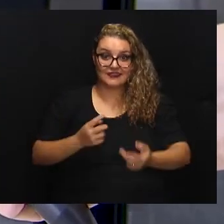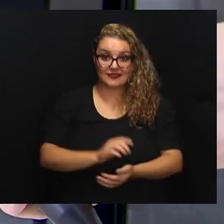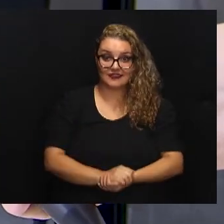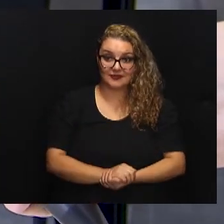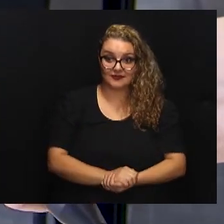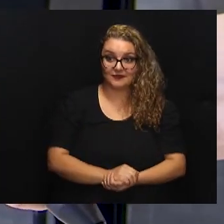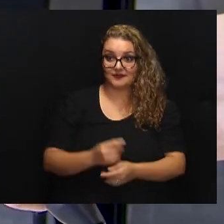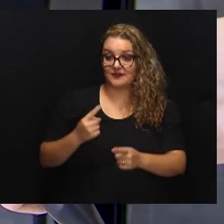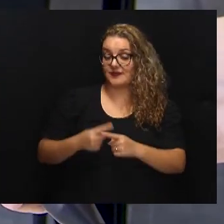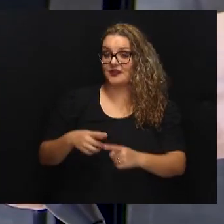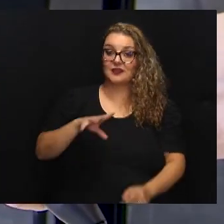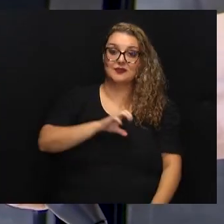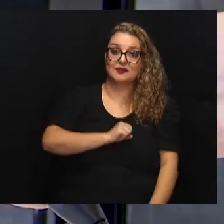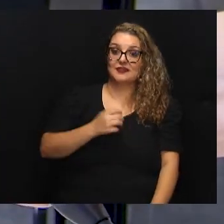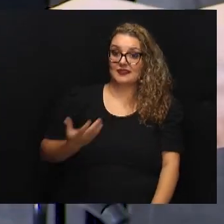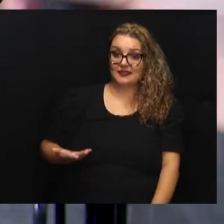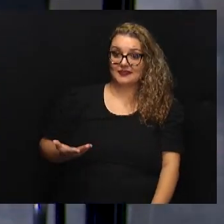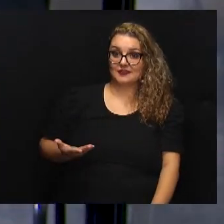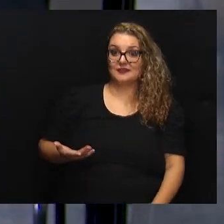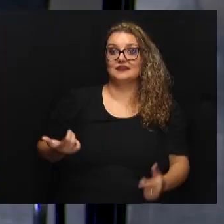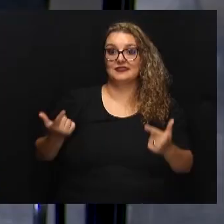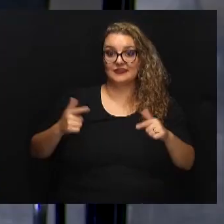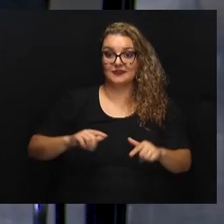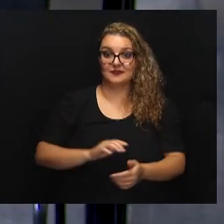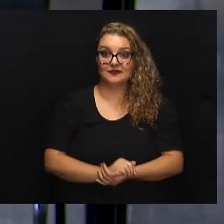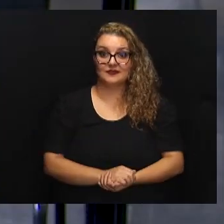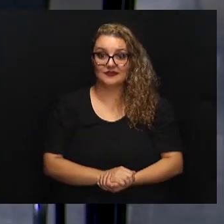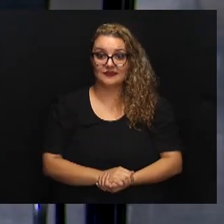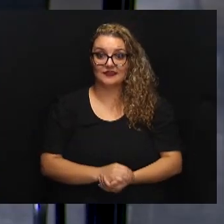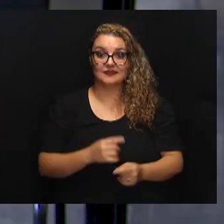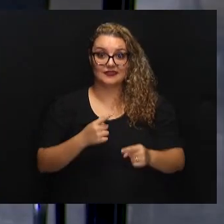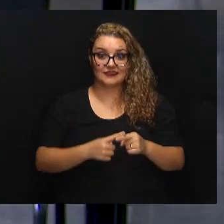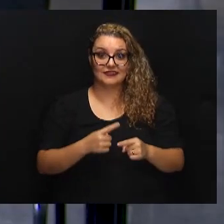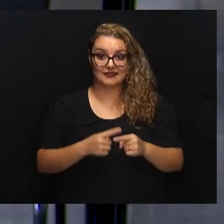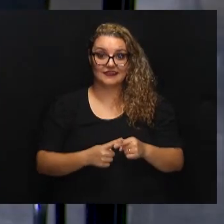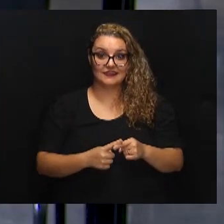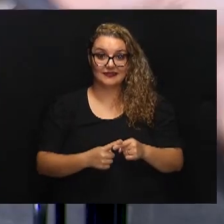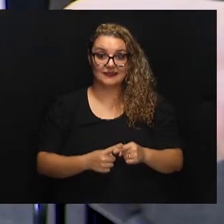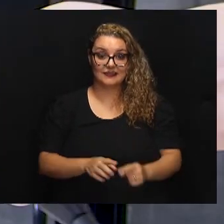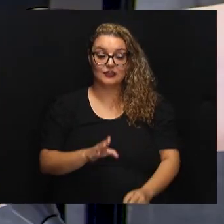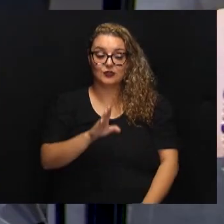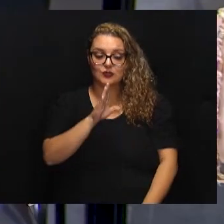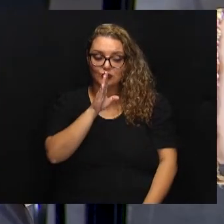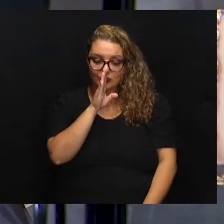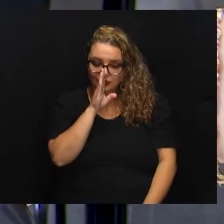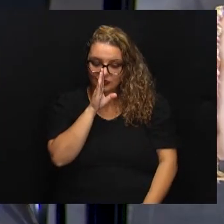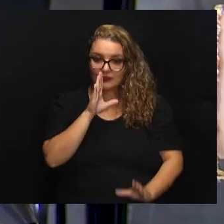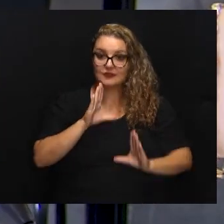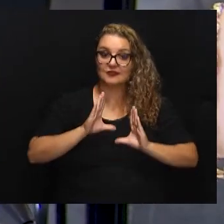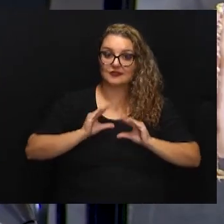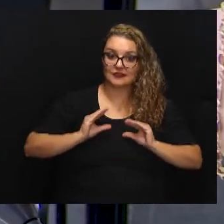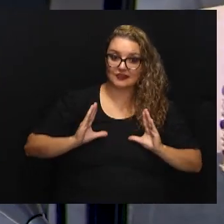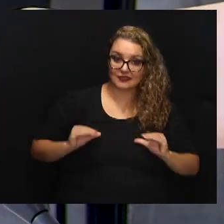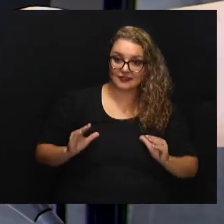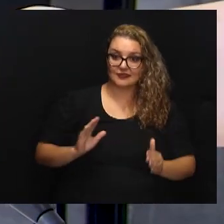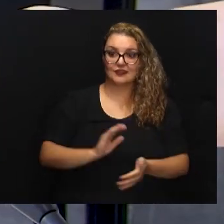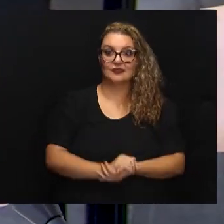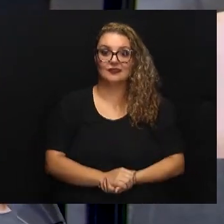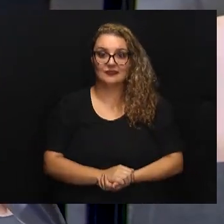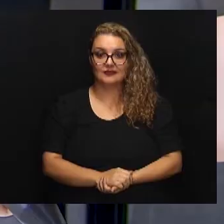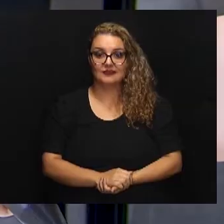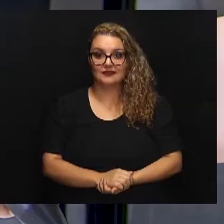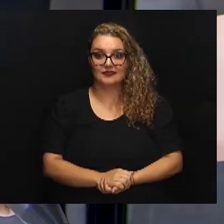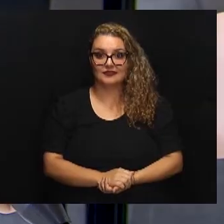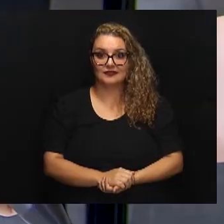idioma. Sempre dá para poder aprender mais alguns. E por que você gosta desse espaço? porque é silencioso,